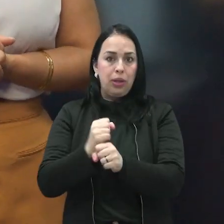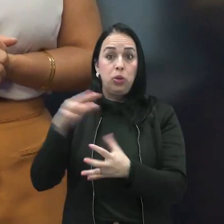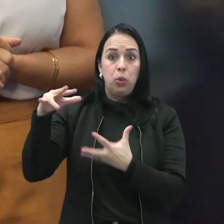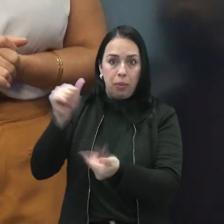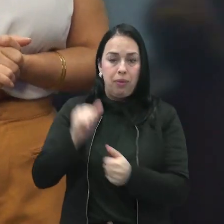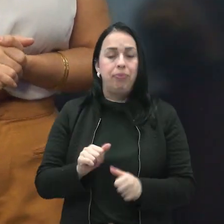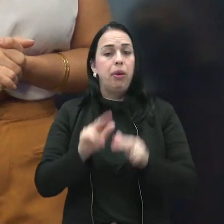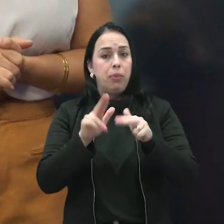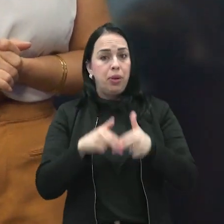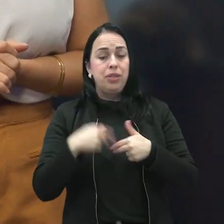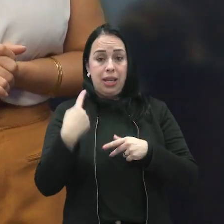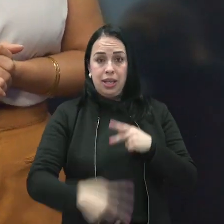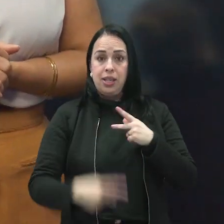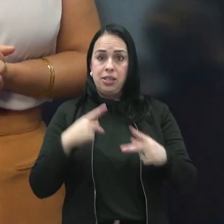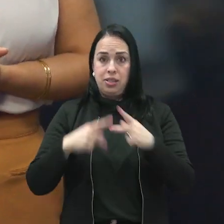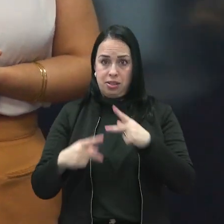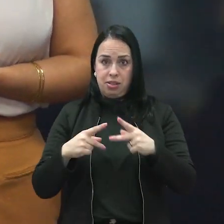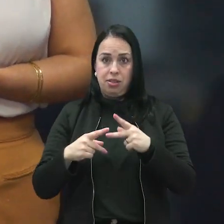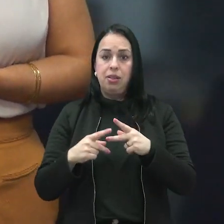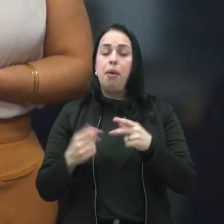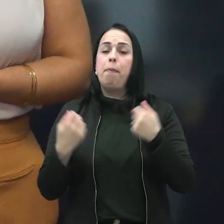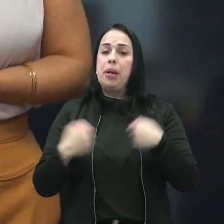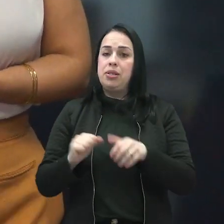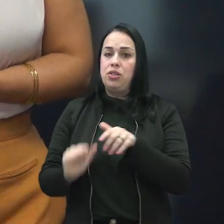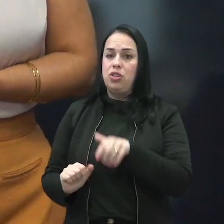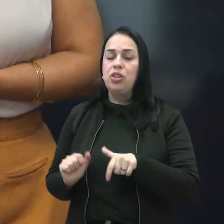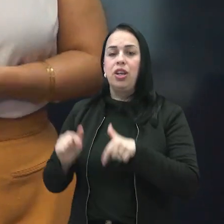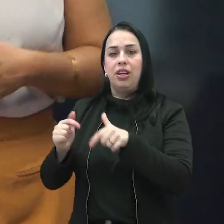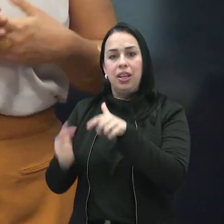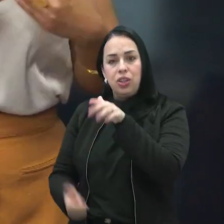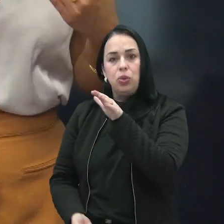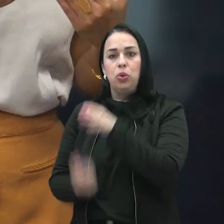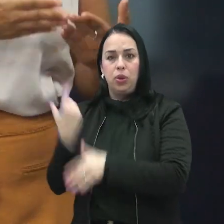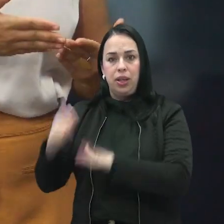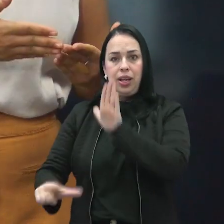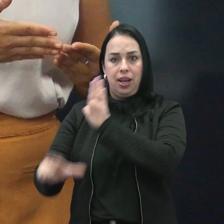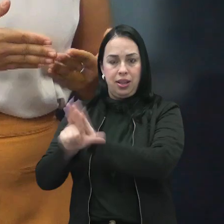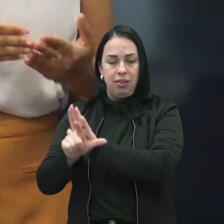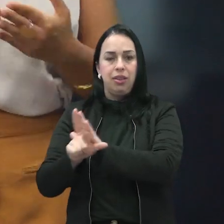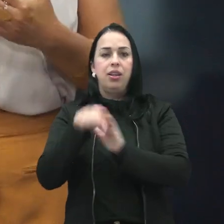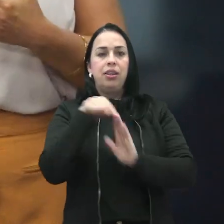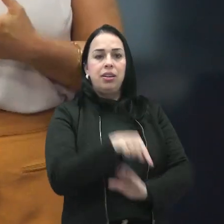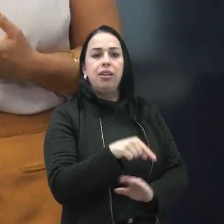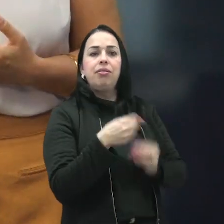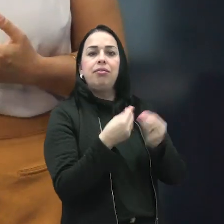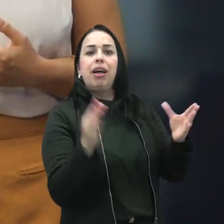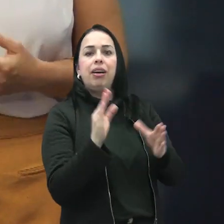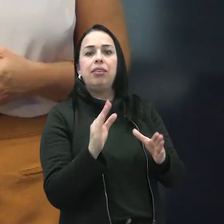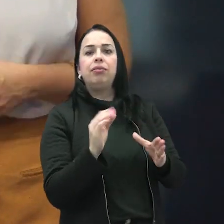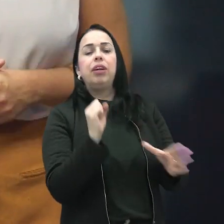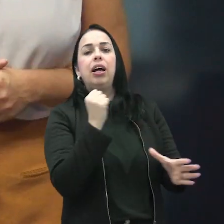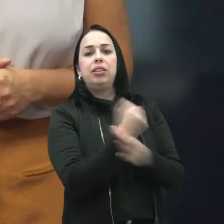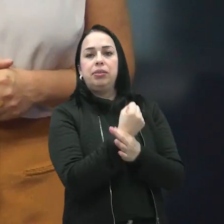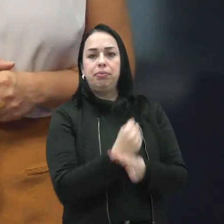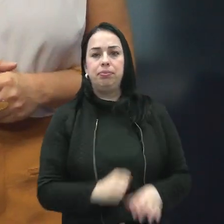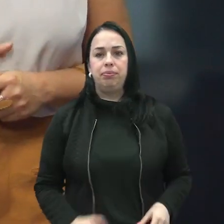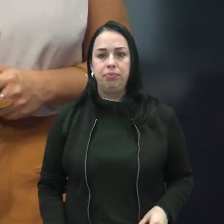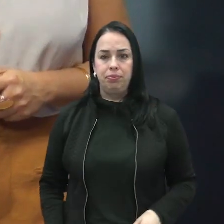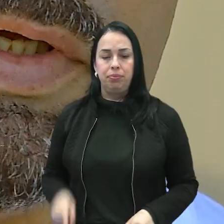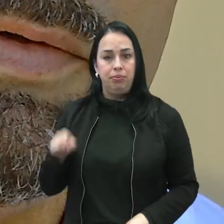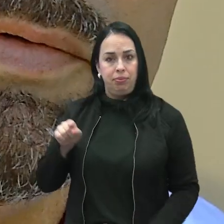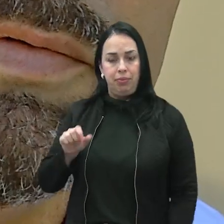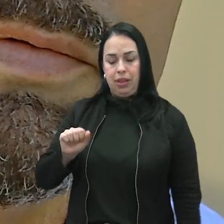Câmara Municipal defende a adoção de políticas que garantam atendimento para os dependentes químicos e